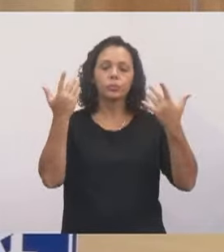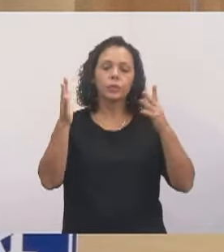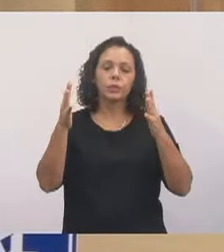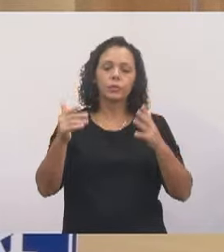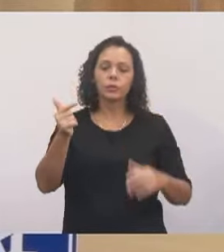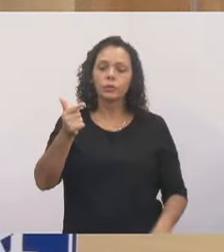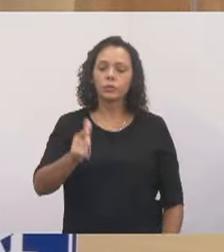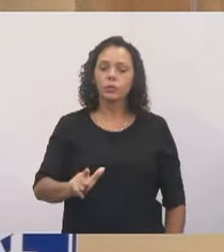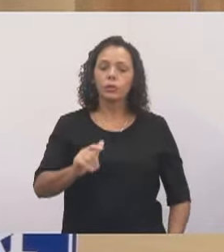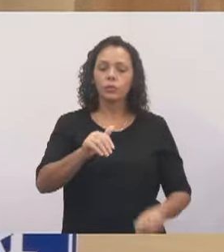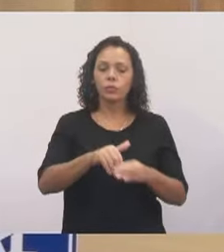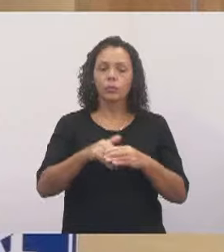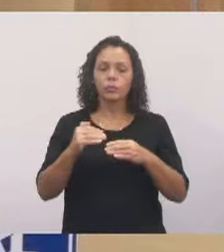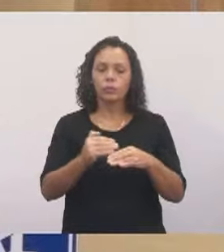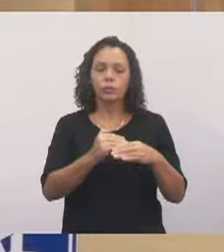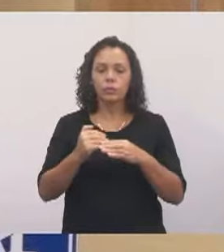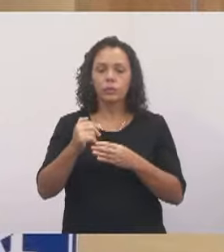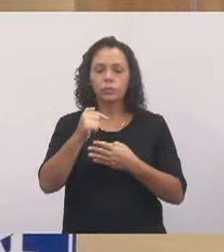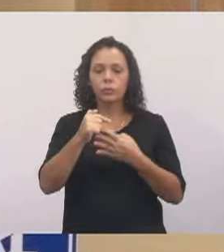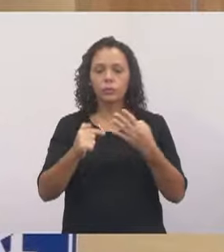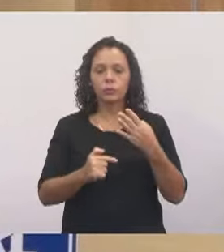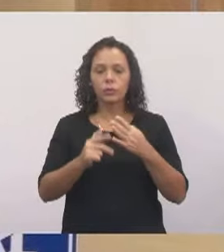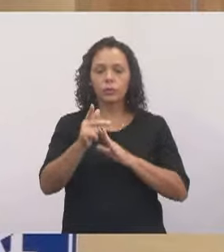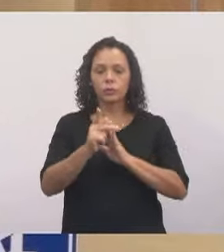sou favorável aos 4 projetos.